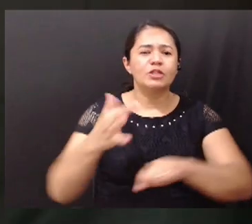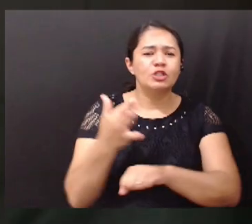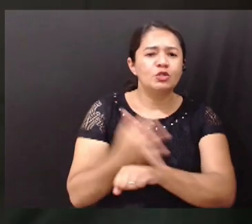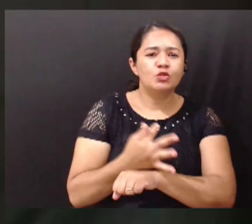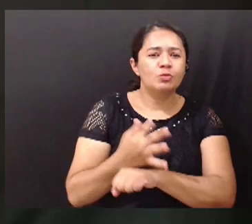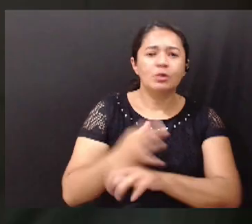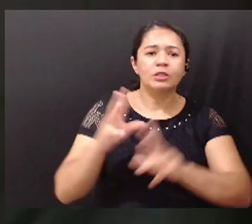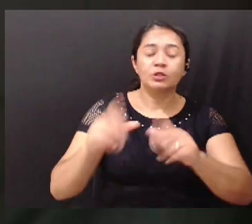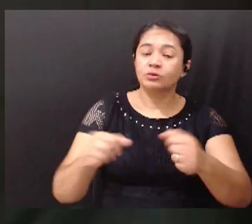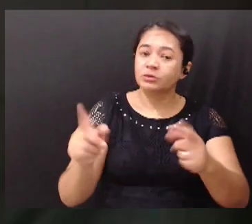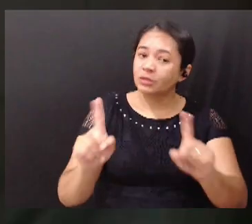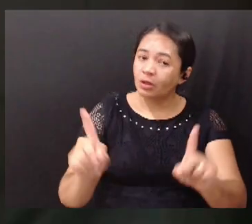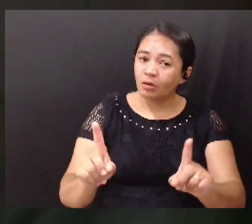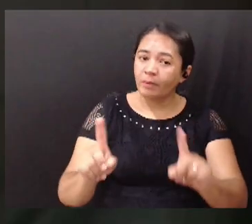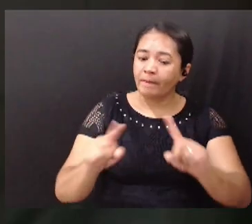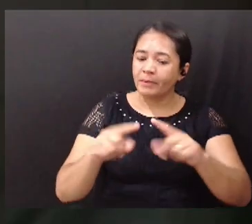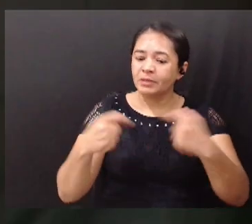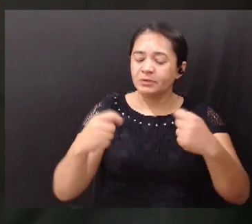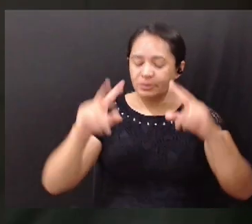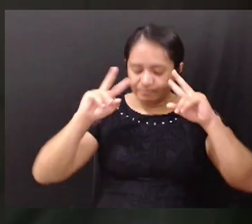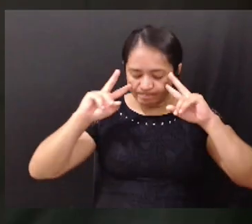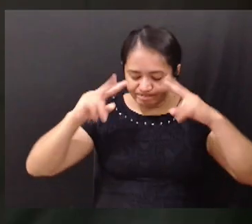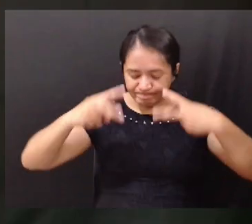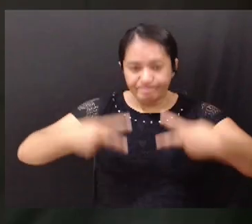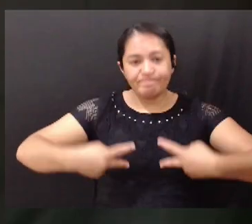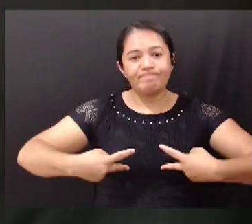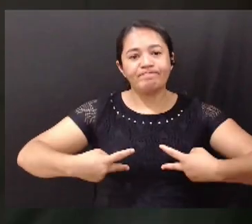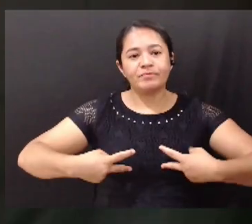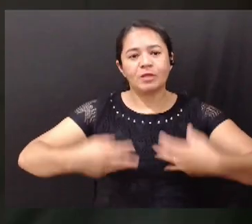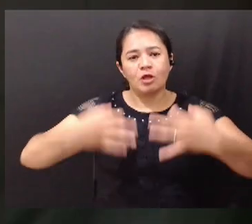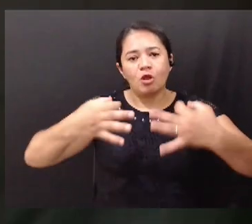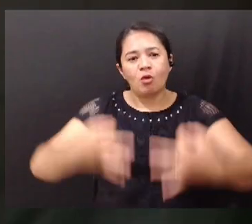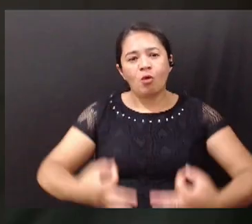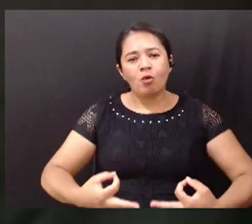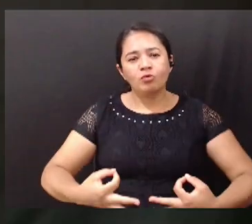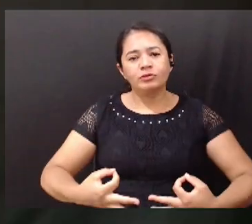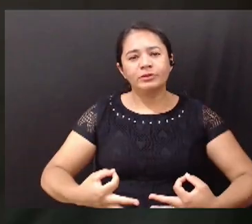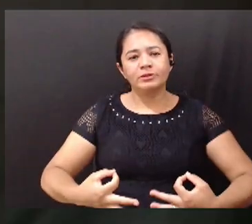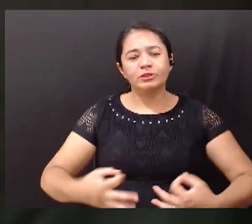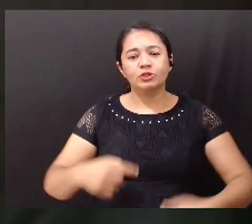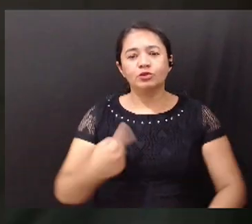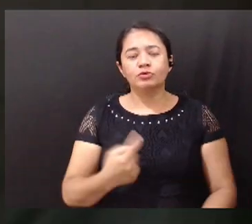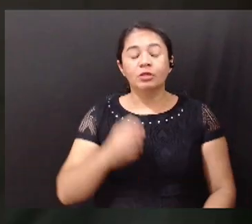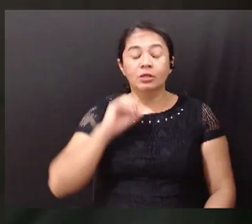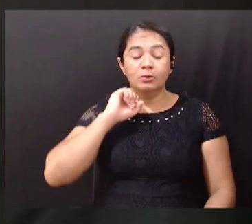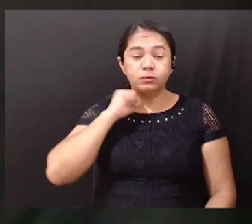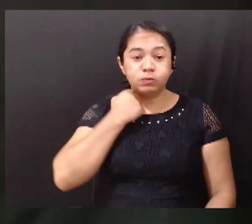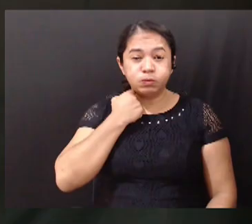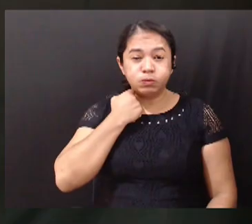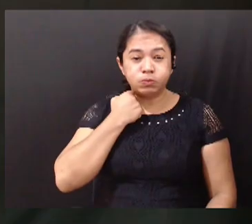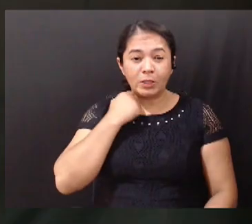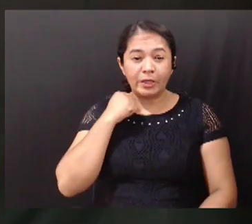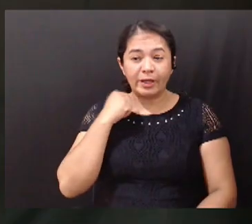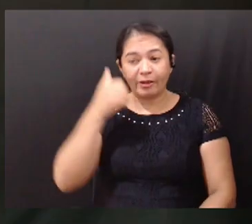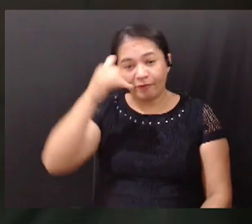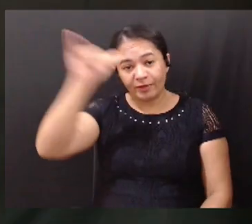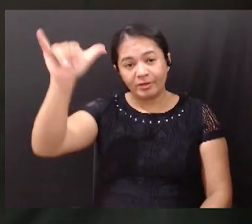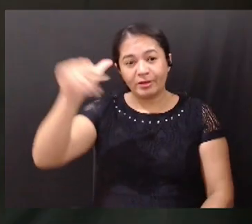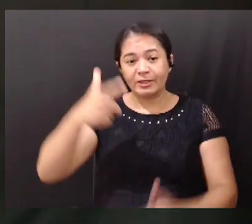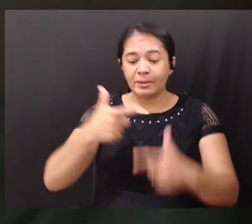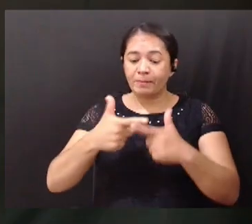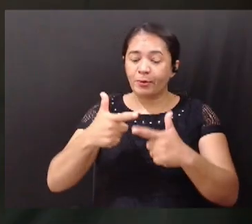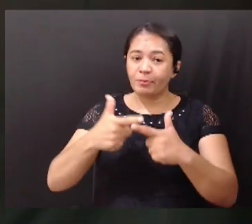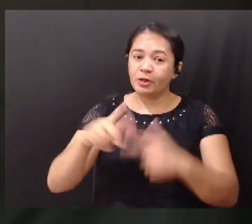olhar para nós mesmos com honestidade para que o nosso estresse não vire problema para o nosso filho. A gente cria uma